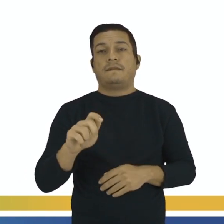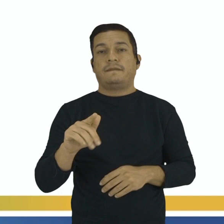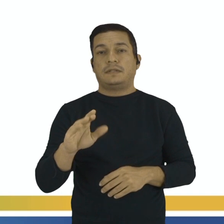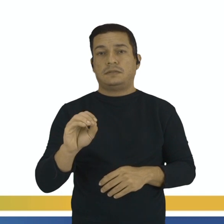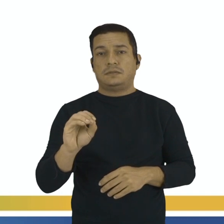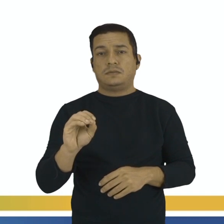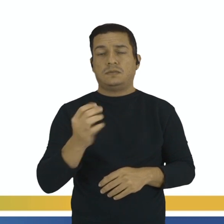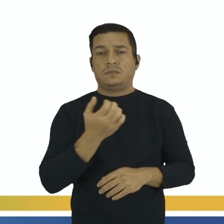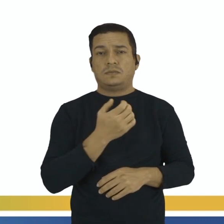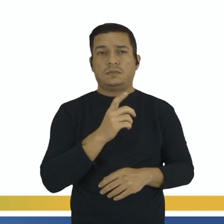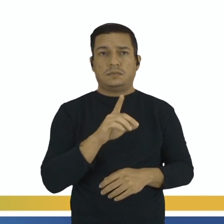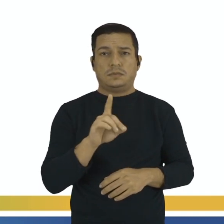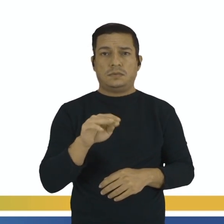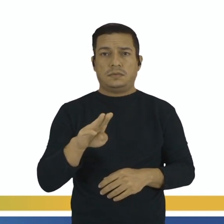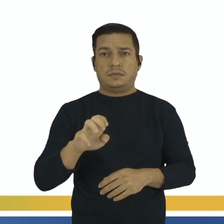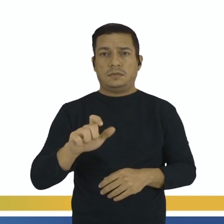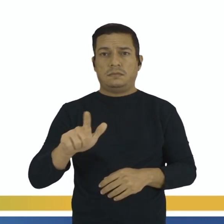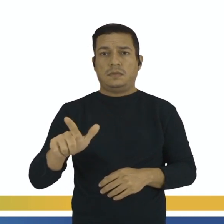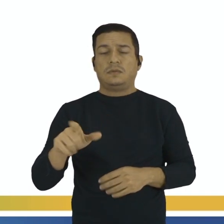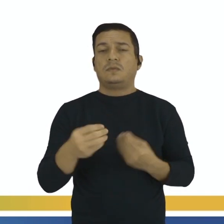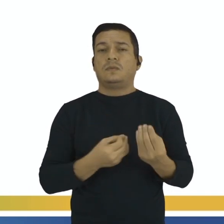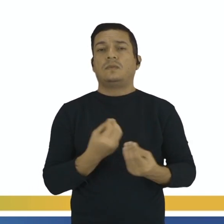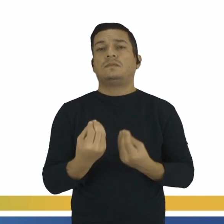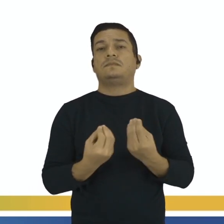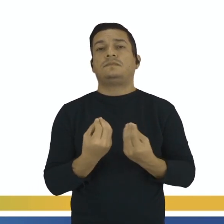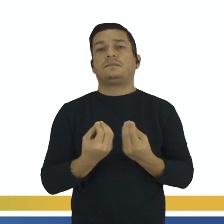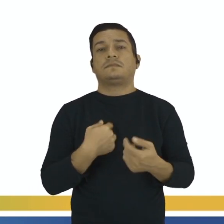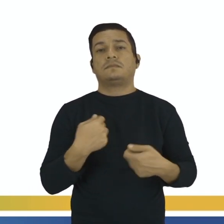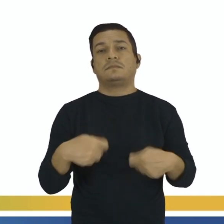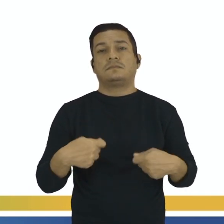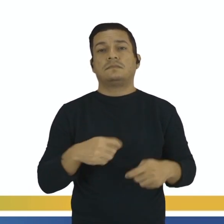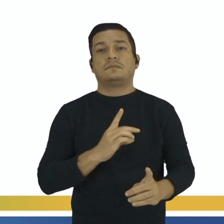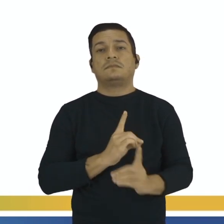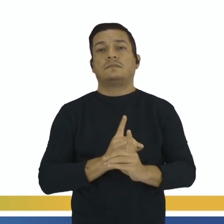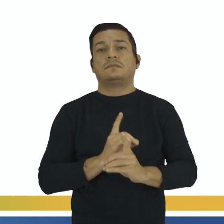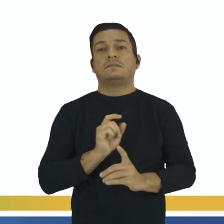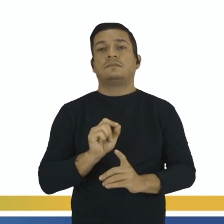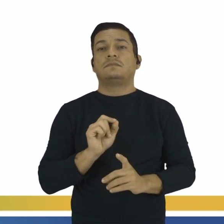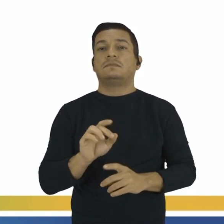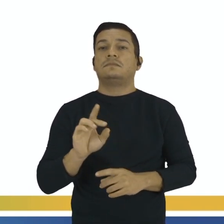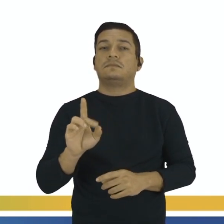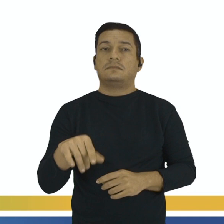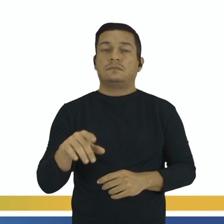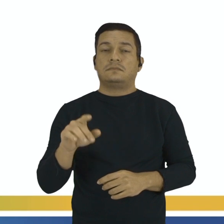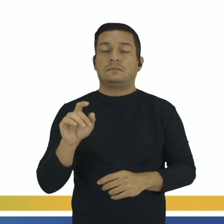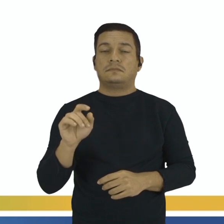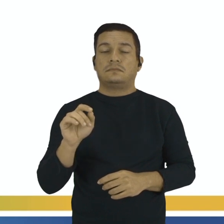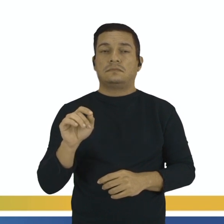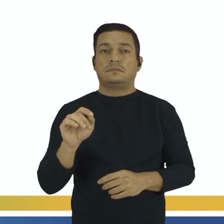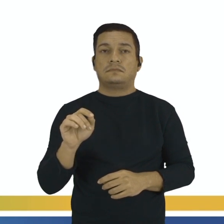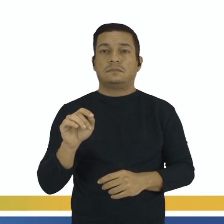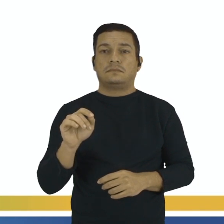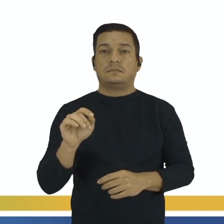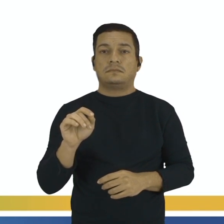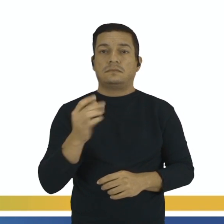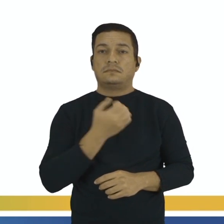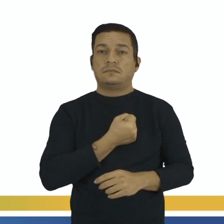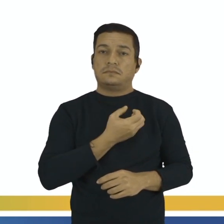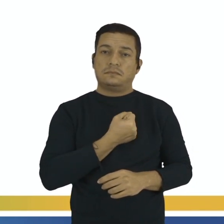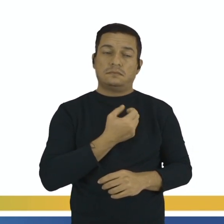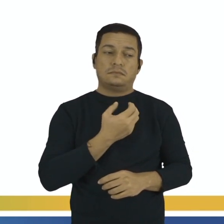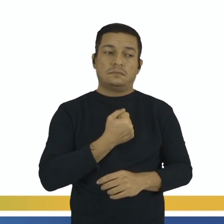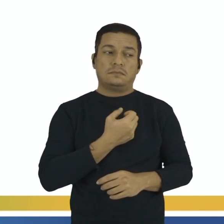fração numa fração decimal. Como? Eu preciso encontrar no denominador um